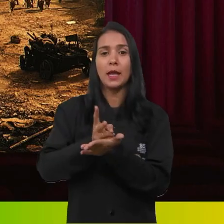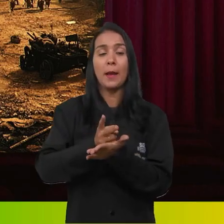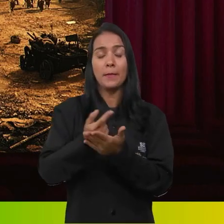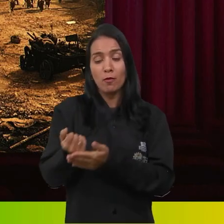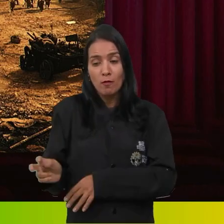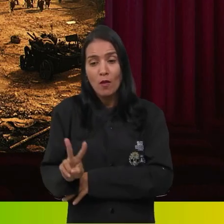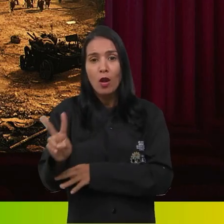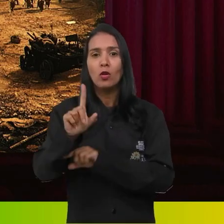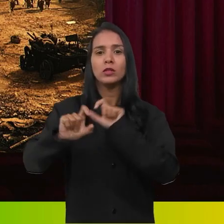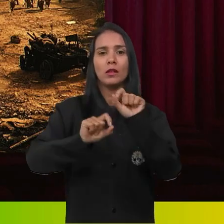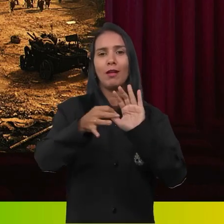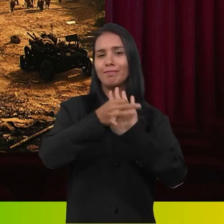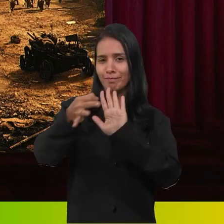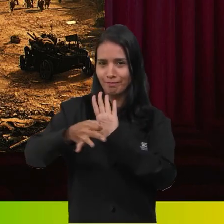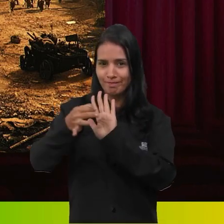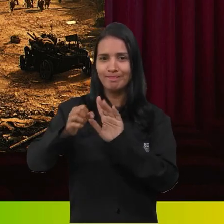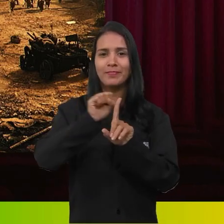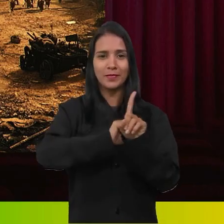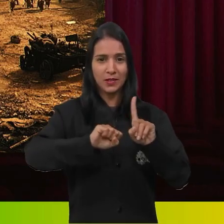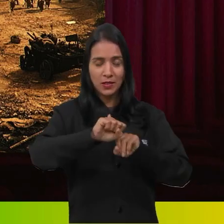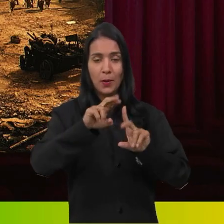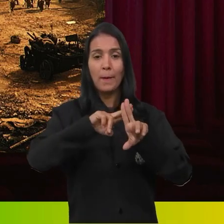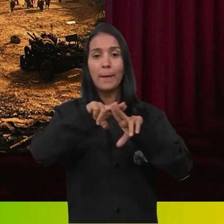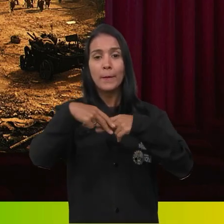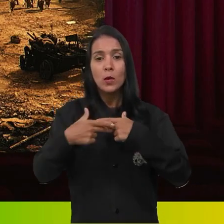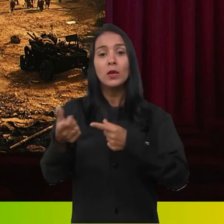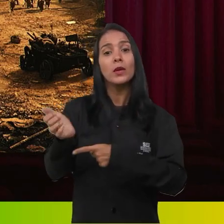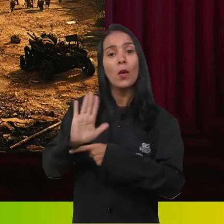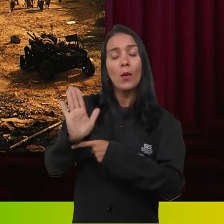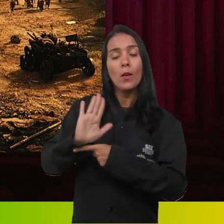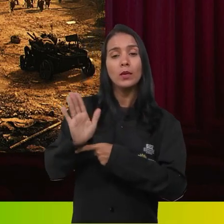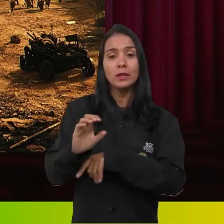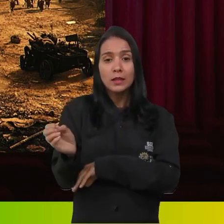crítica social. Então, o cinema novo, ele